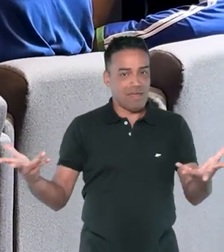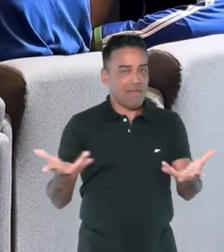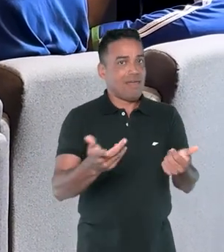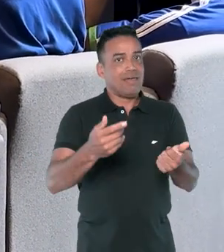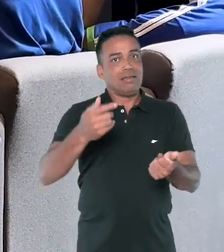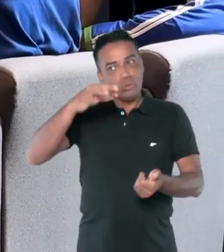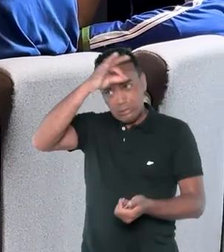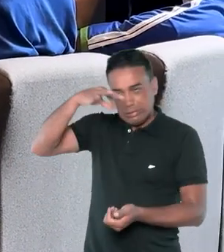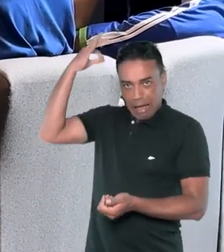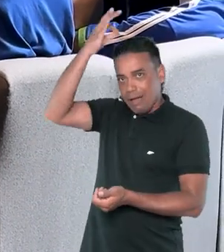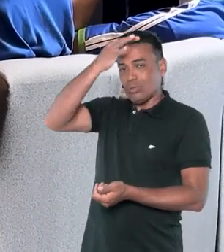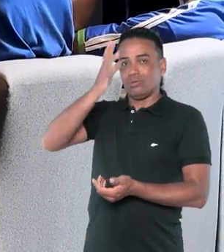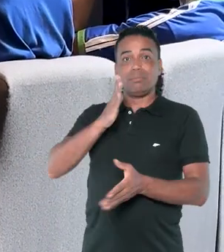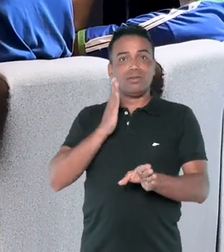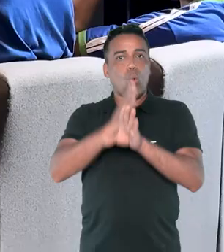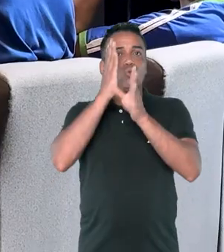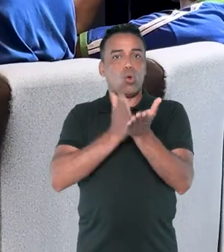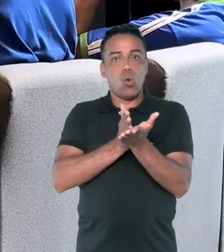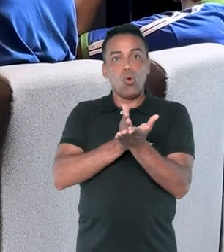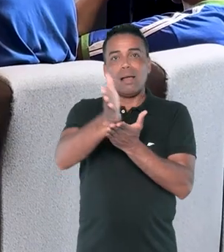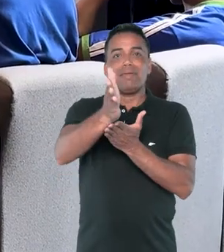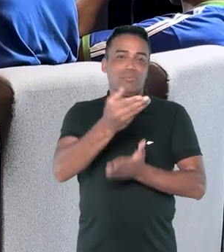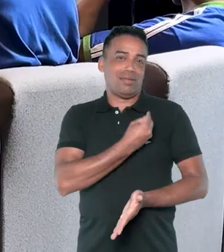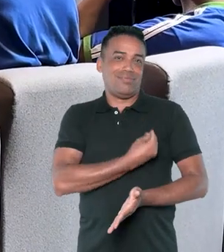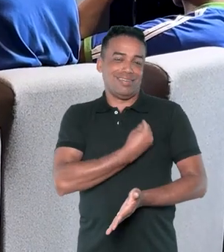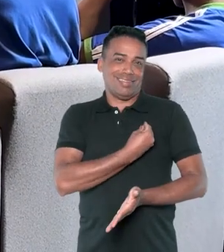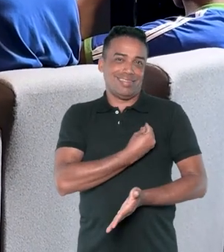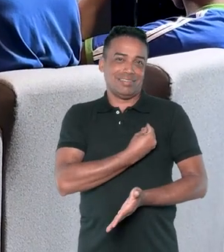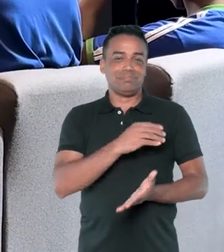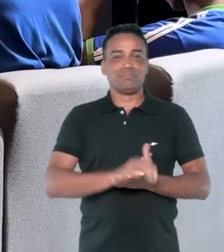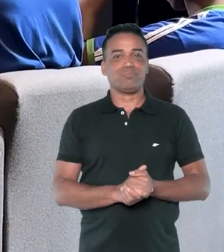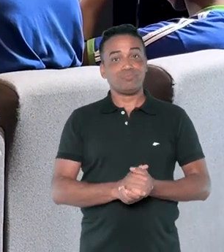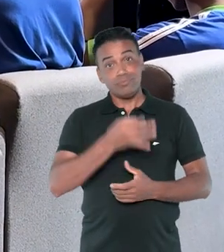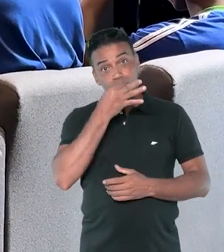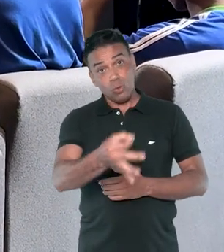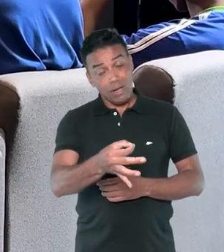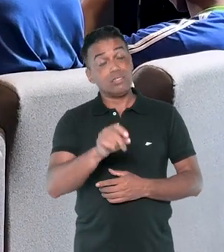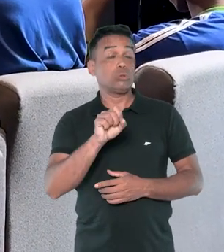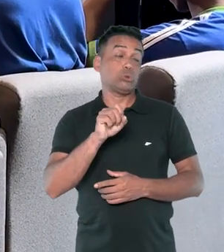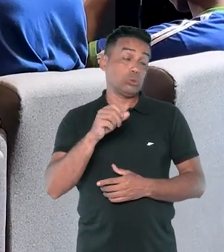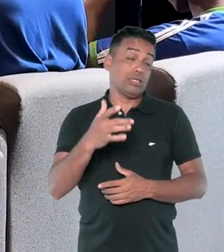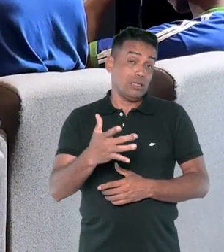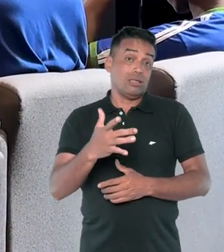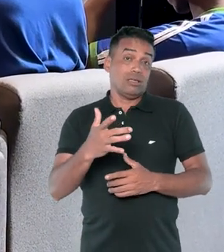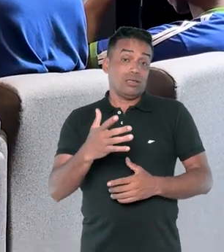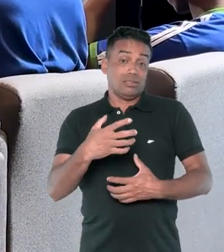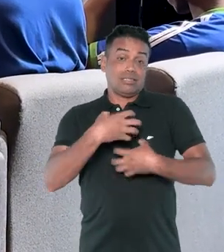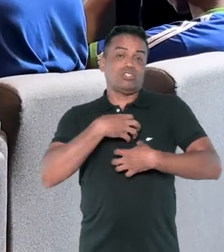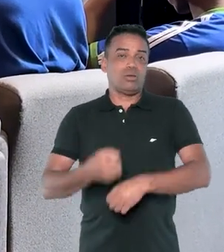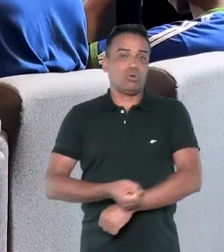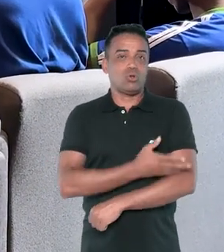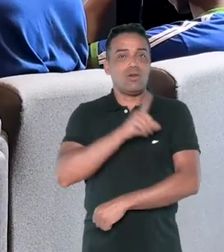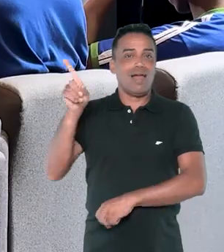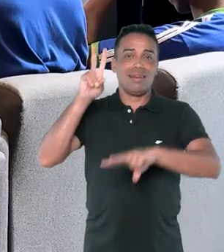nem um santo, mas ele encontrou um caminho para a vida dele quando ele menos esperava, né? Eu acho que foi isso que deve ter tocado o